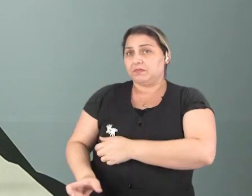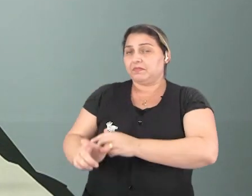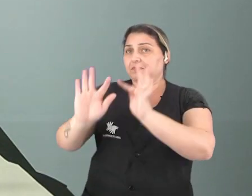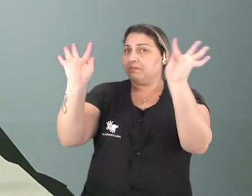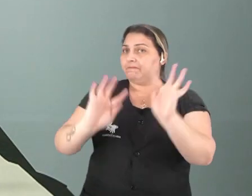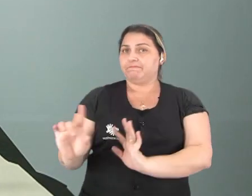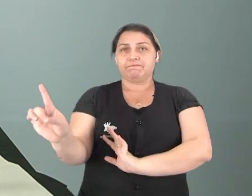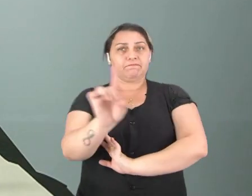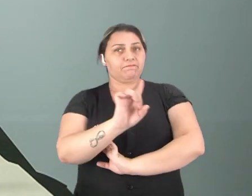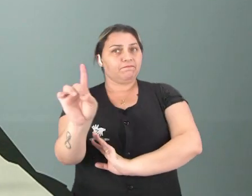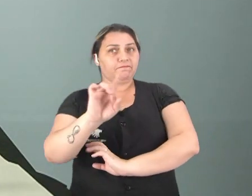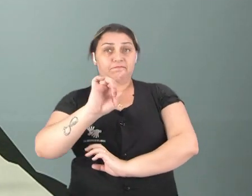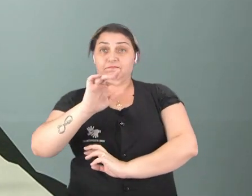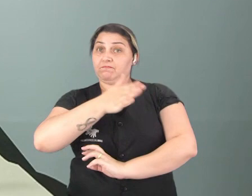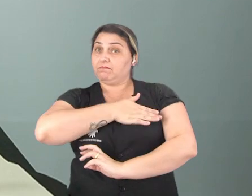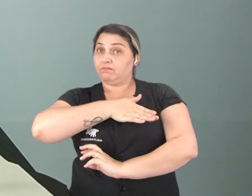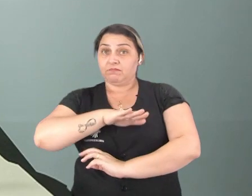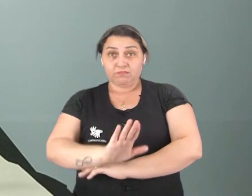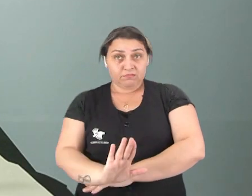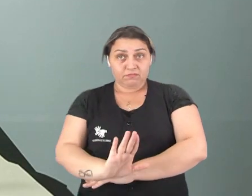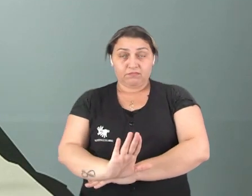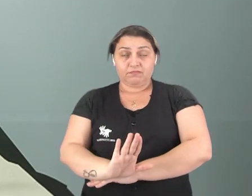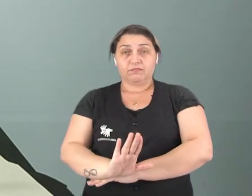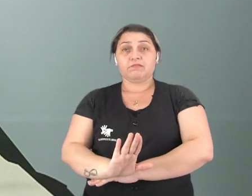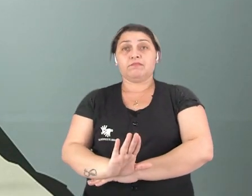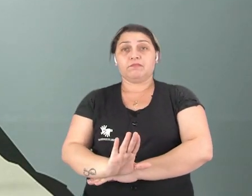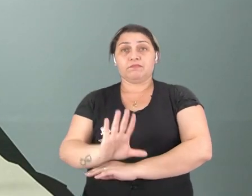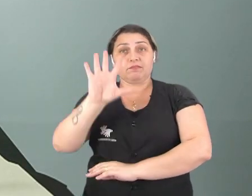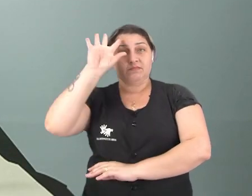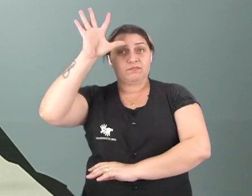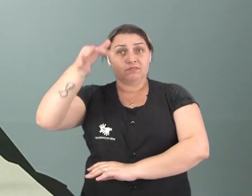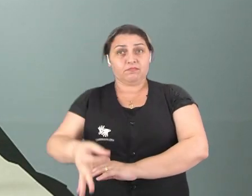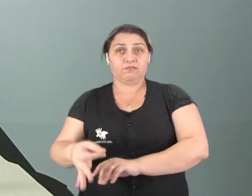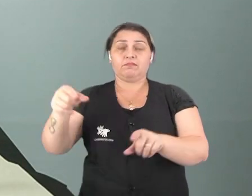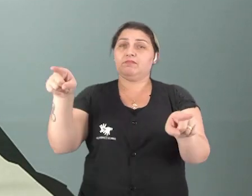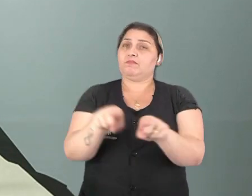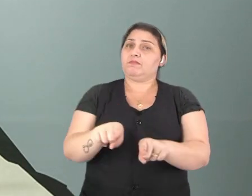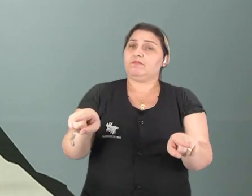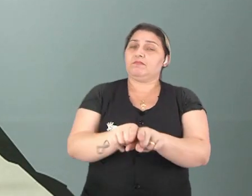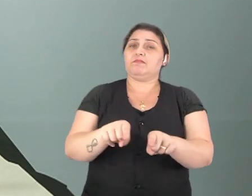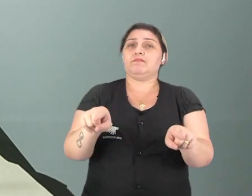né, com isso e resolveram também